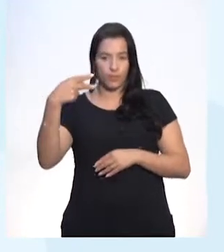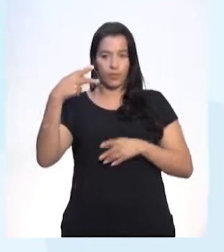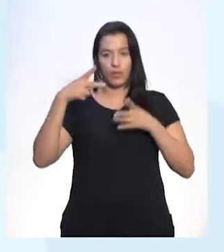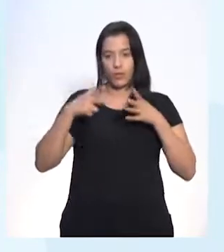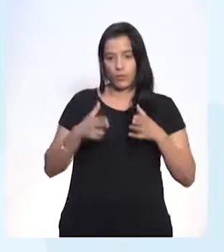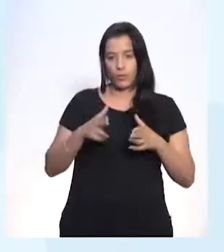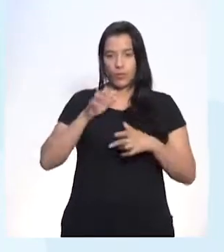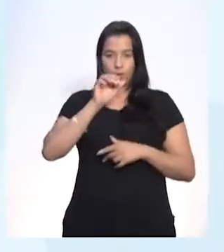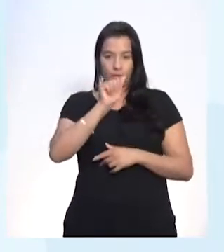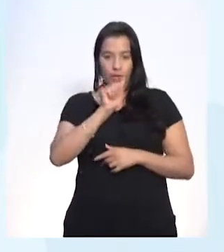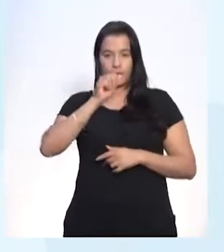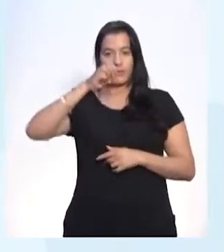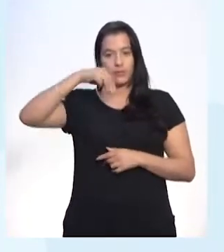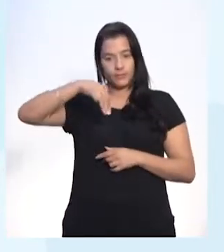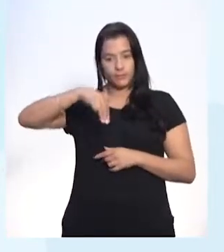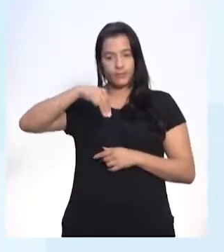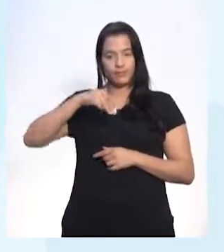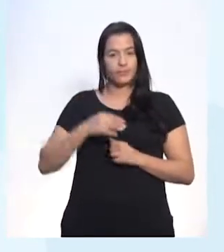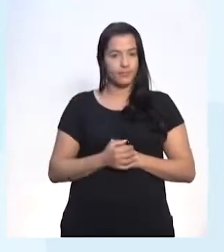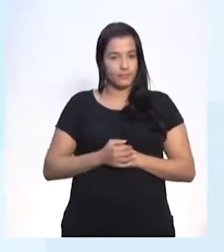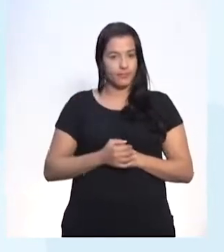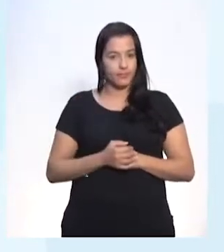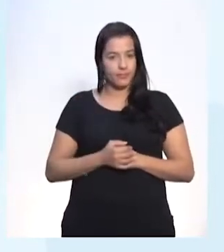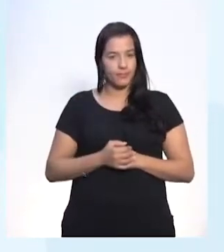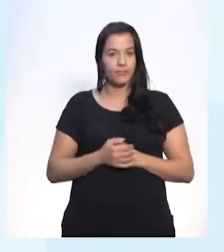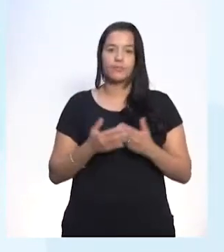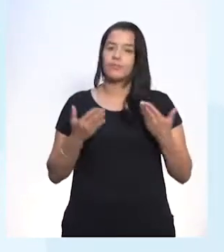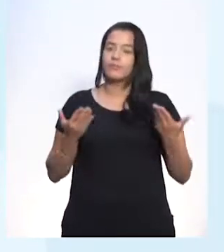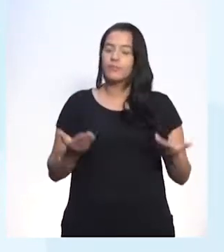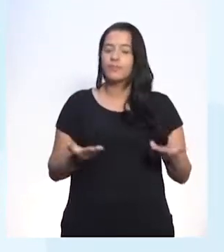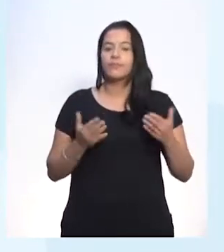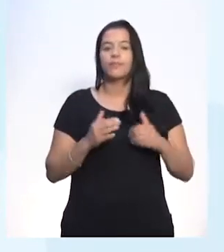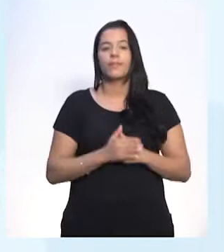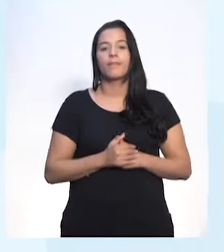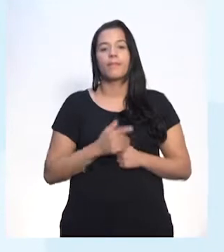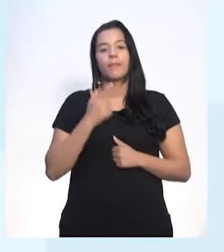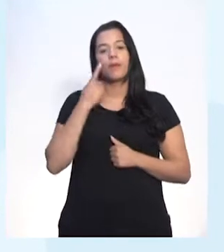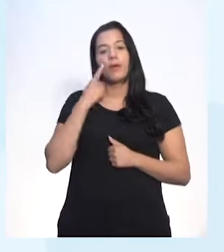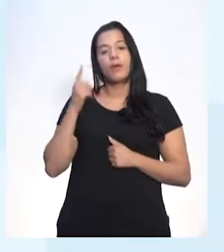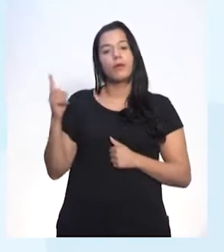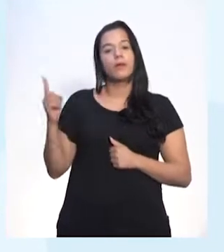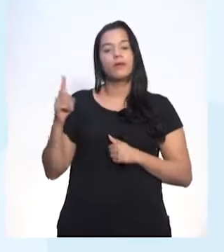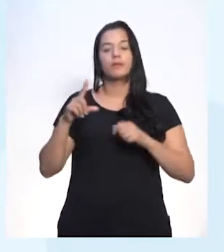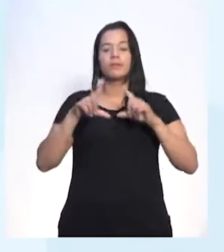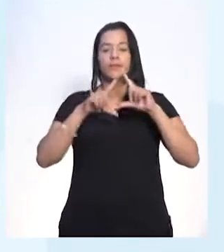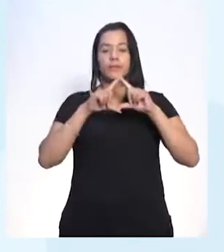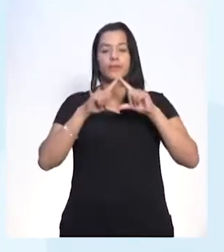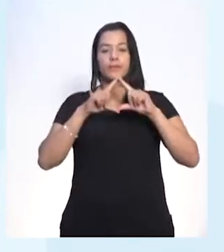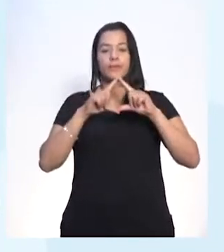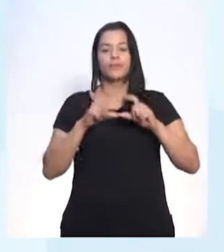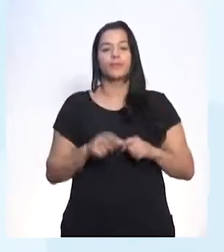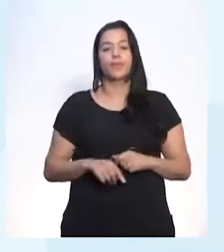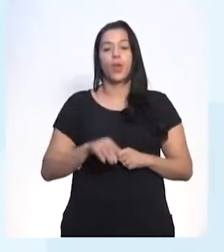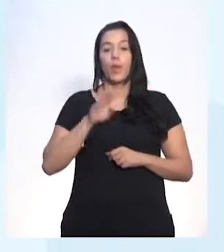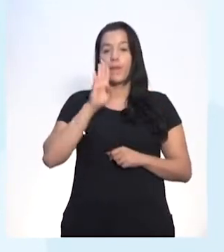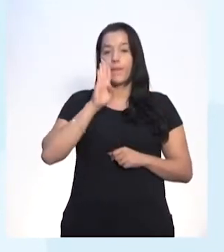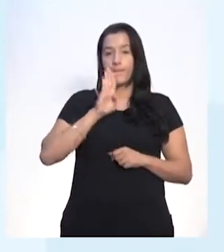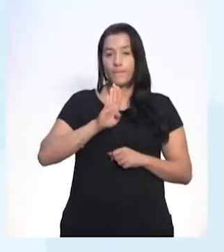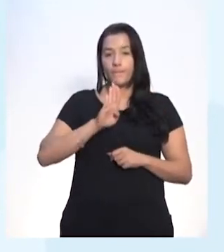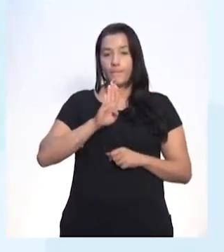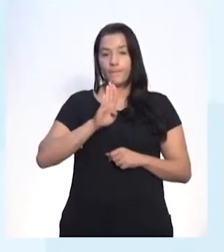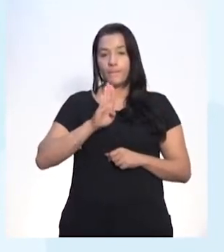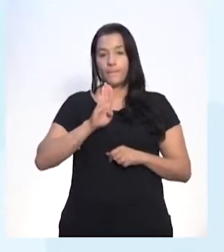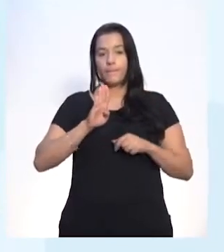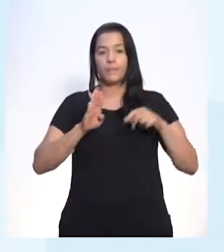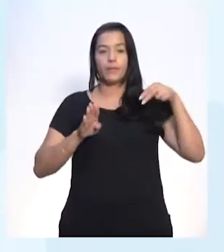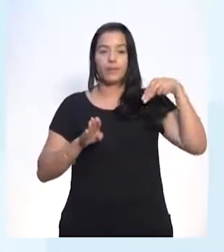a vezes M? Isso mesmo. Olha neste triângulo, o B